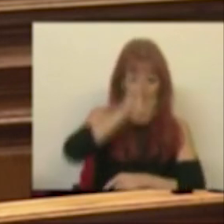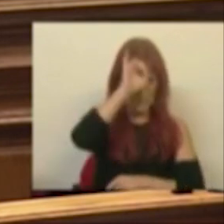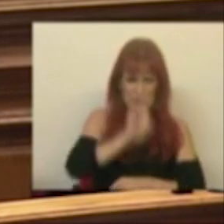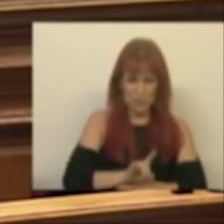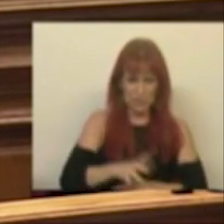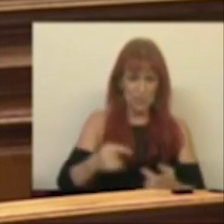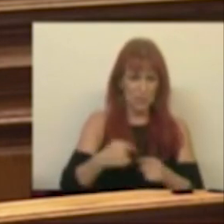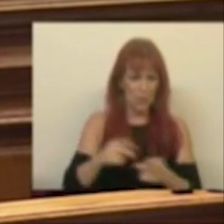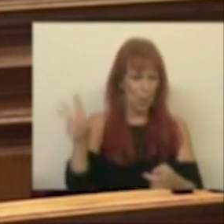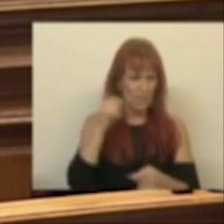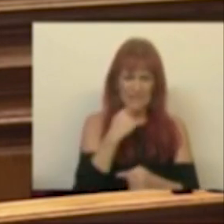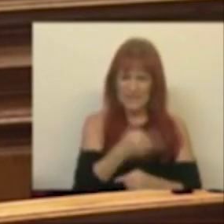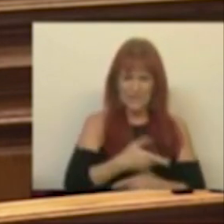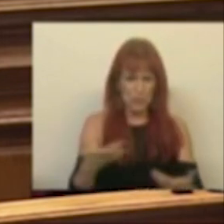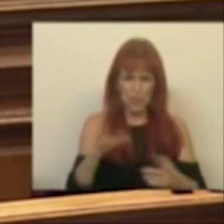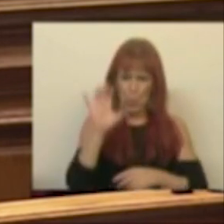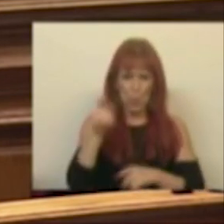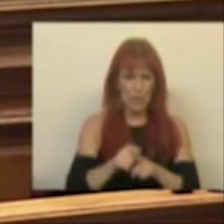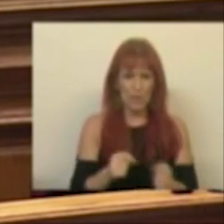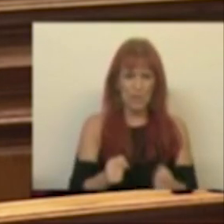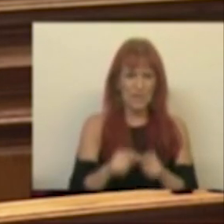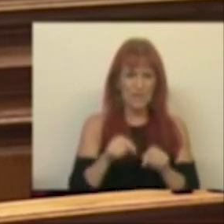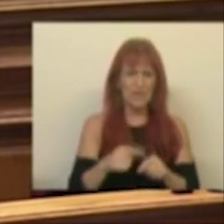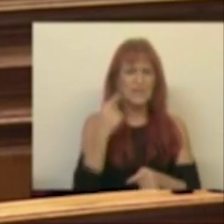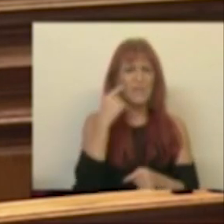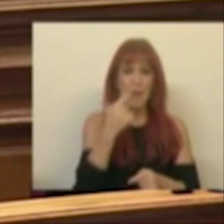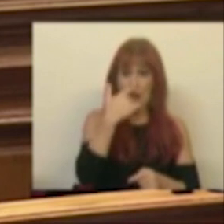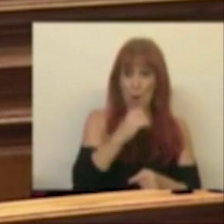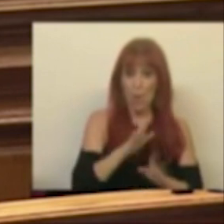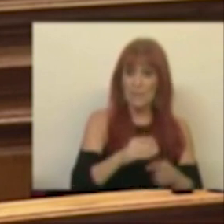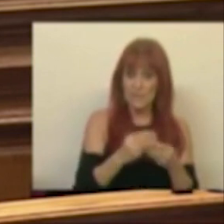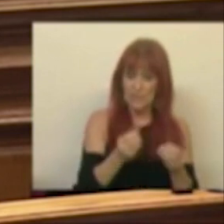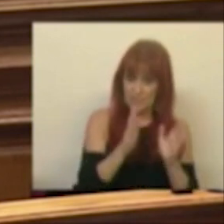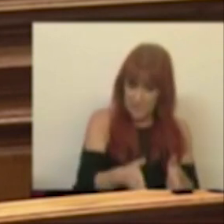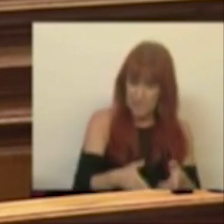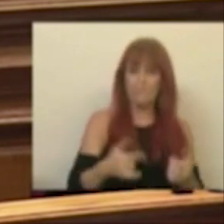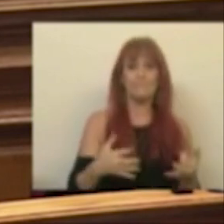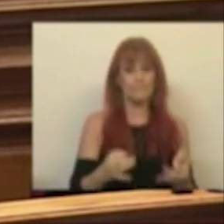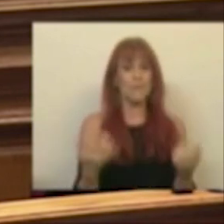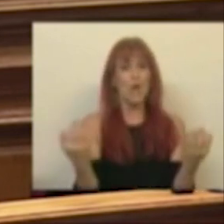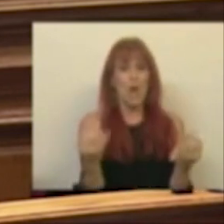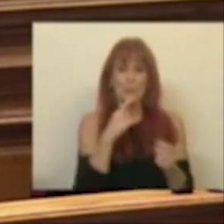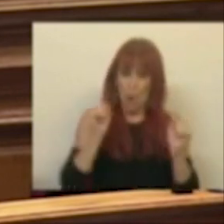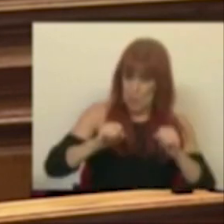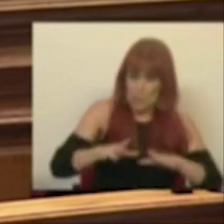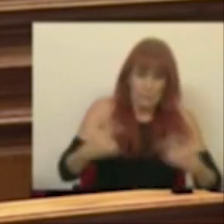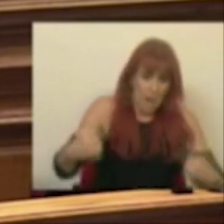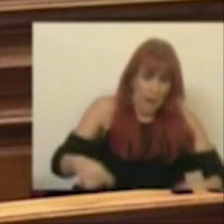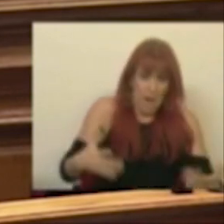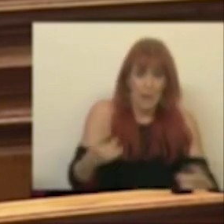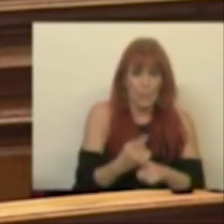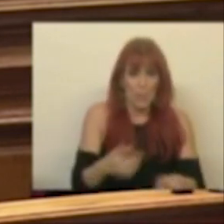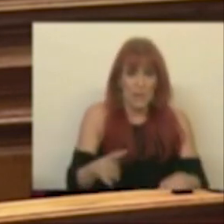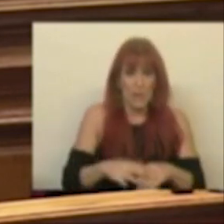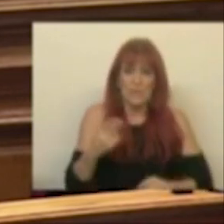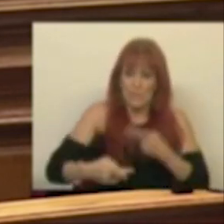Primeiro-Ministro, ouvimos-lo dizer que quando se identifica um erro, ele deve ser corrigido. E nesse aspecto nós não podíamos concordar mais e nesse